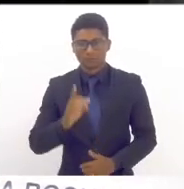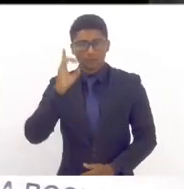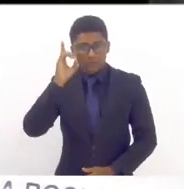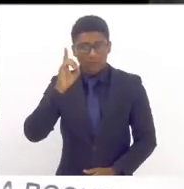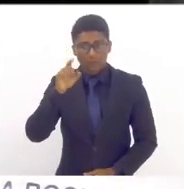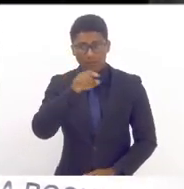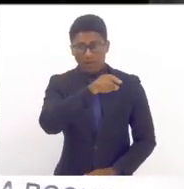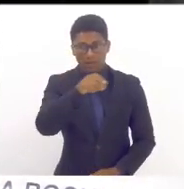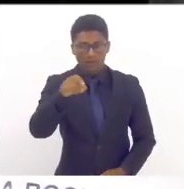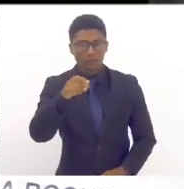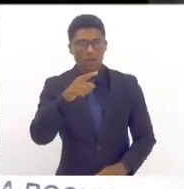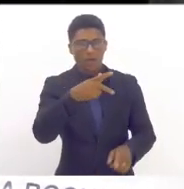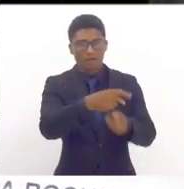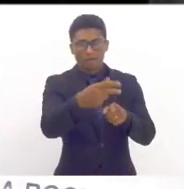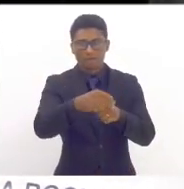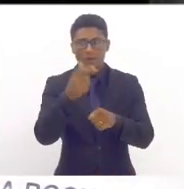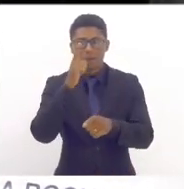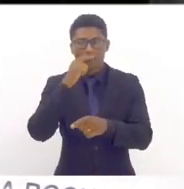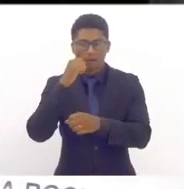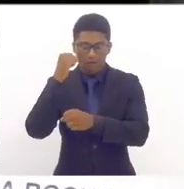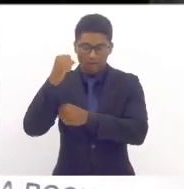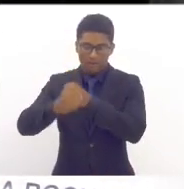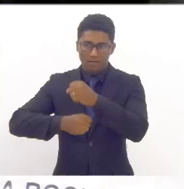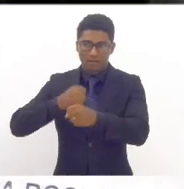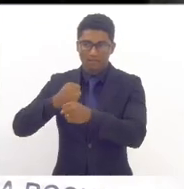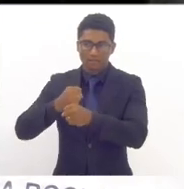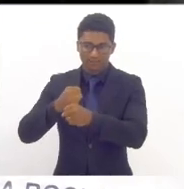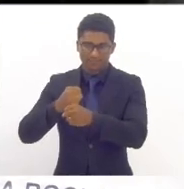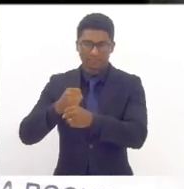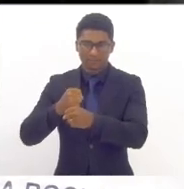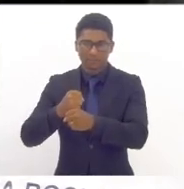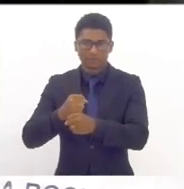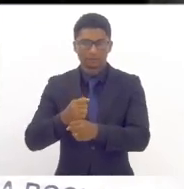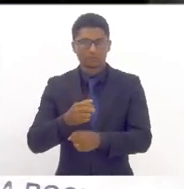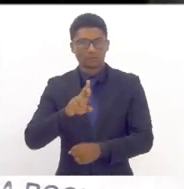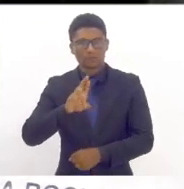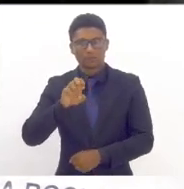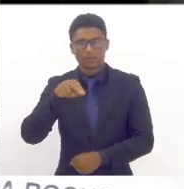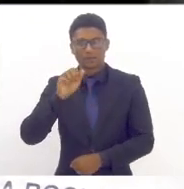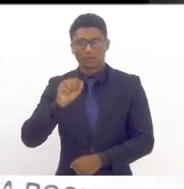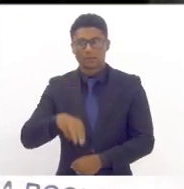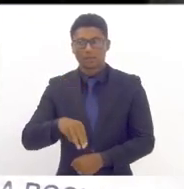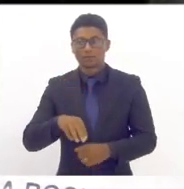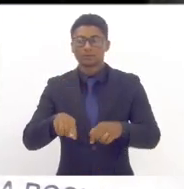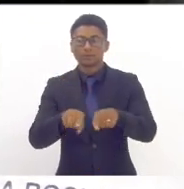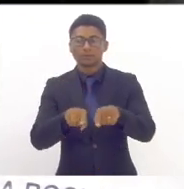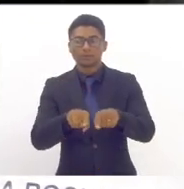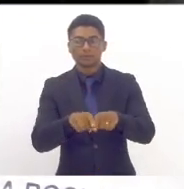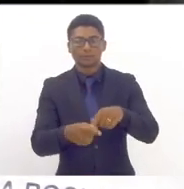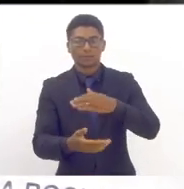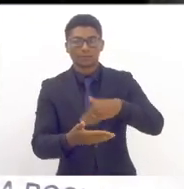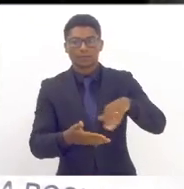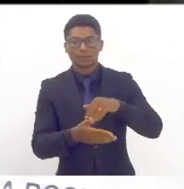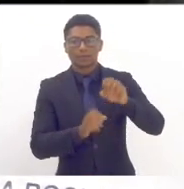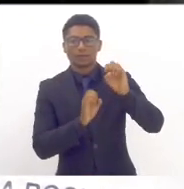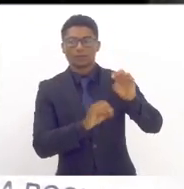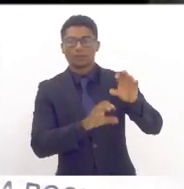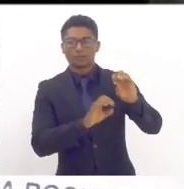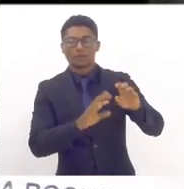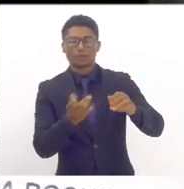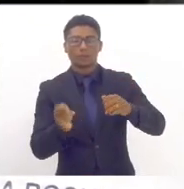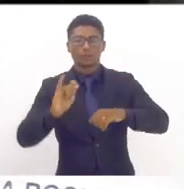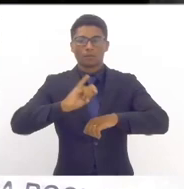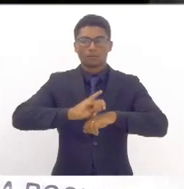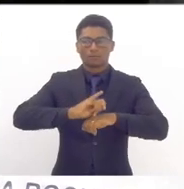eleitos para a próxima legislatura, aqui também nas pessoas do Renan Ferreirinha, nosso secretário de Educação do município do Rio, que